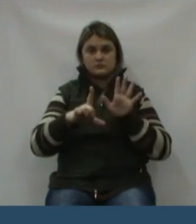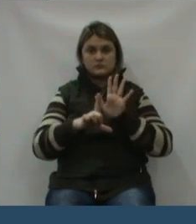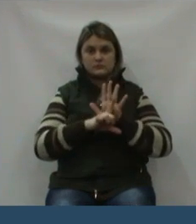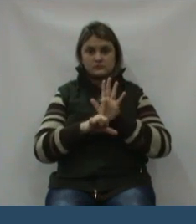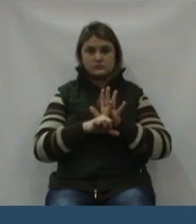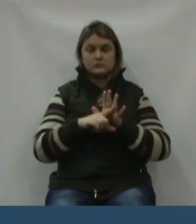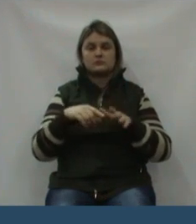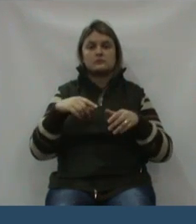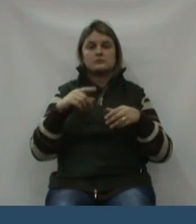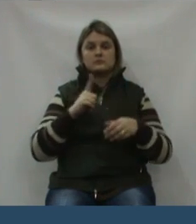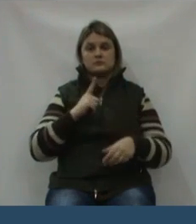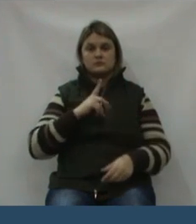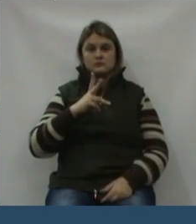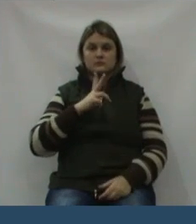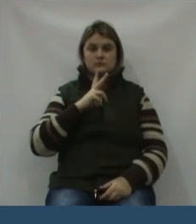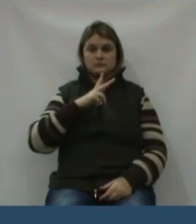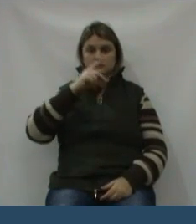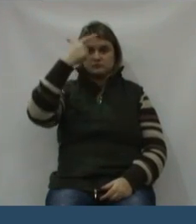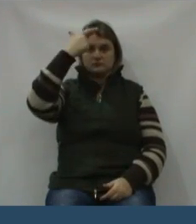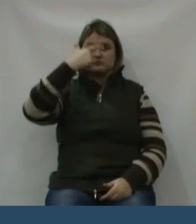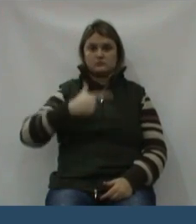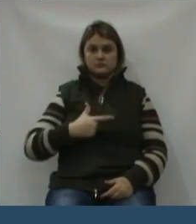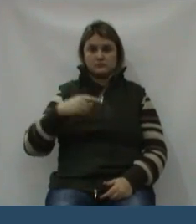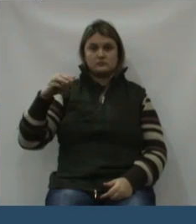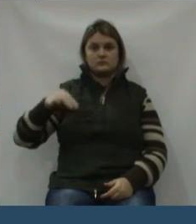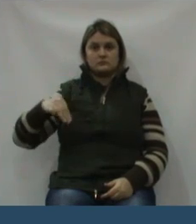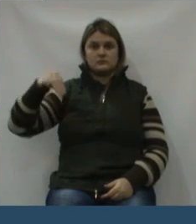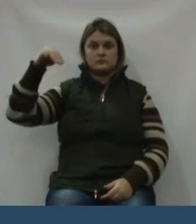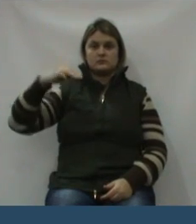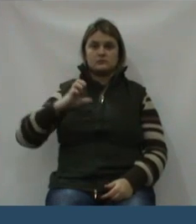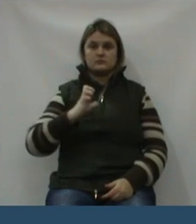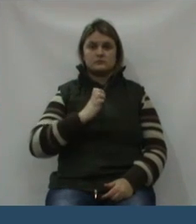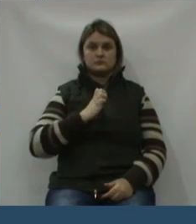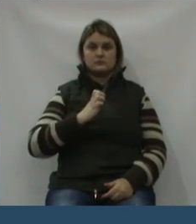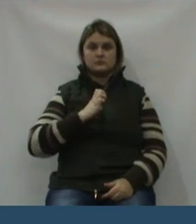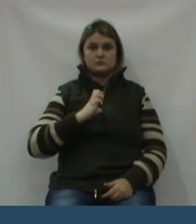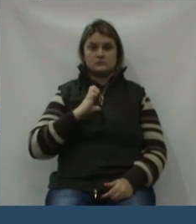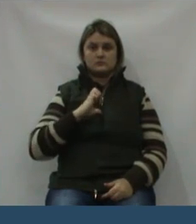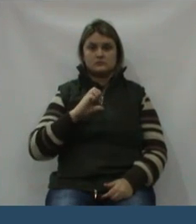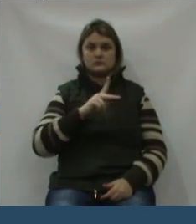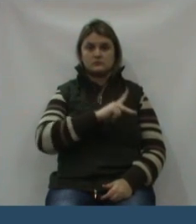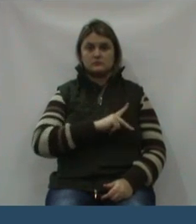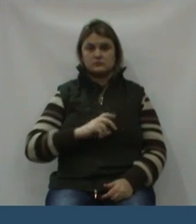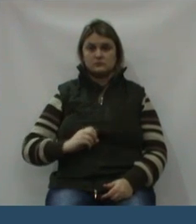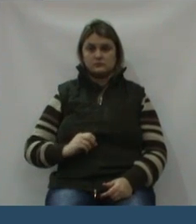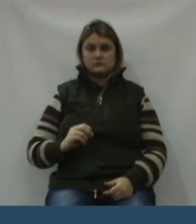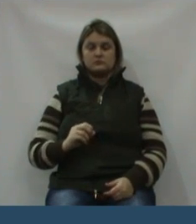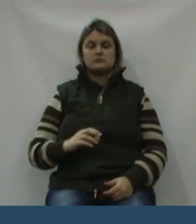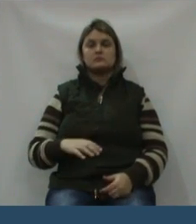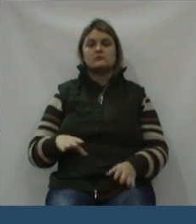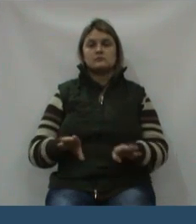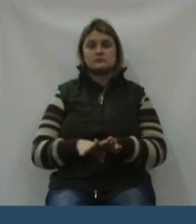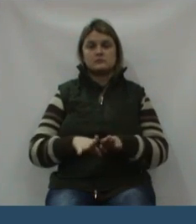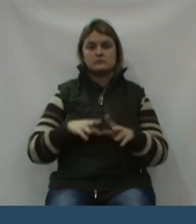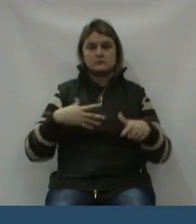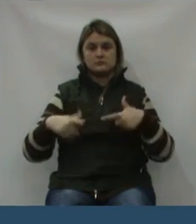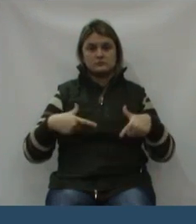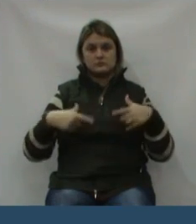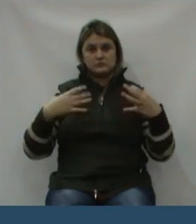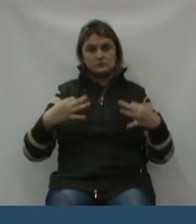da impessoalidade, da moralidade, da publicidade e da